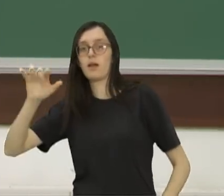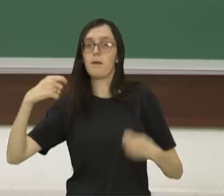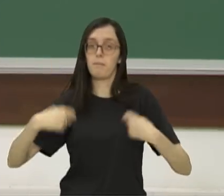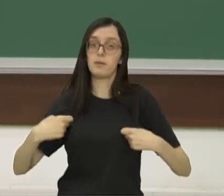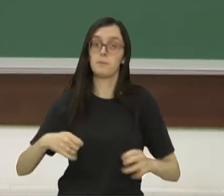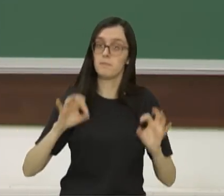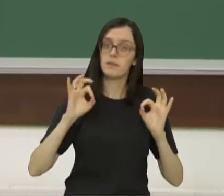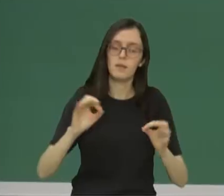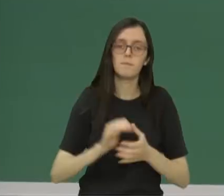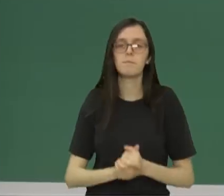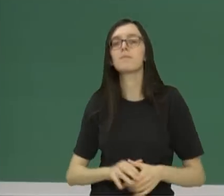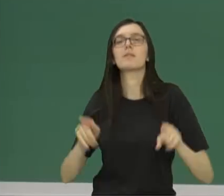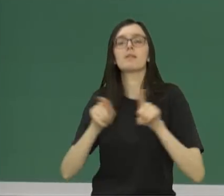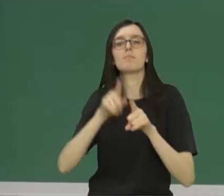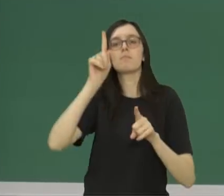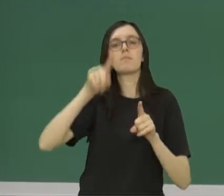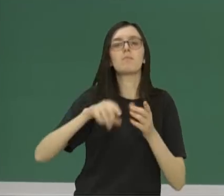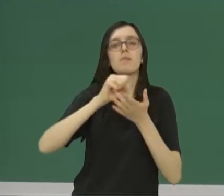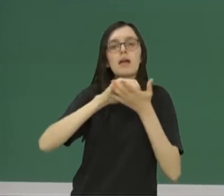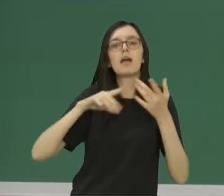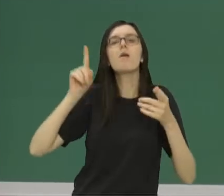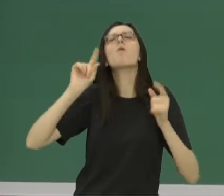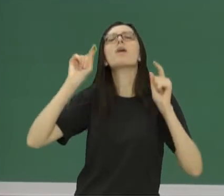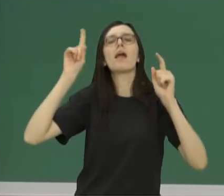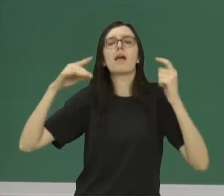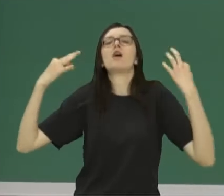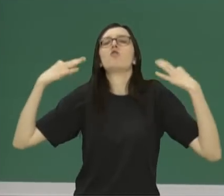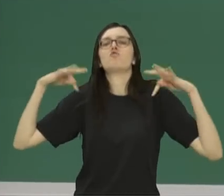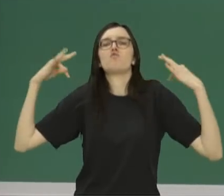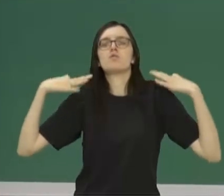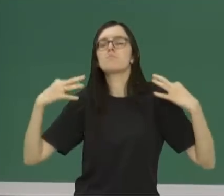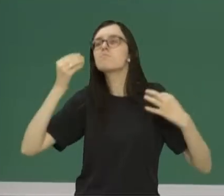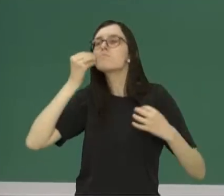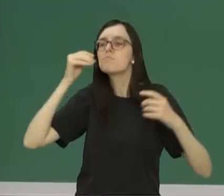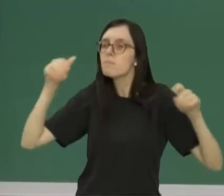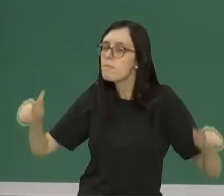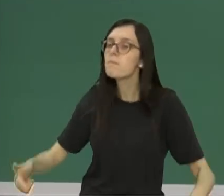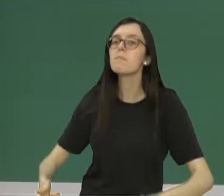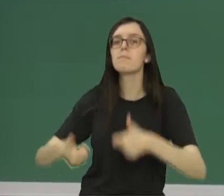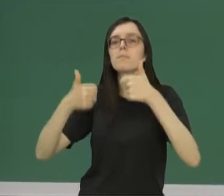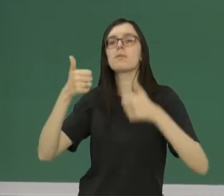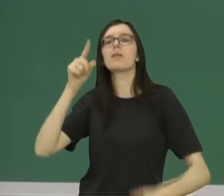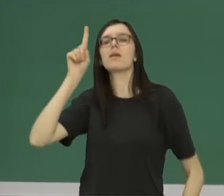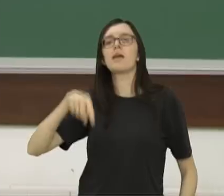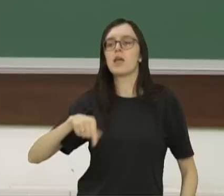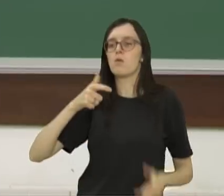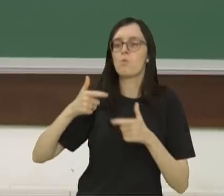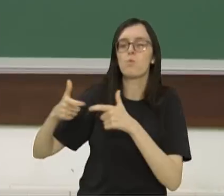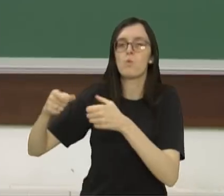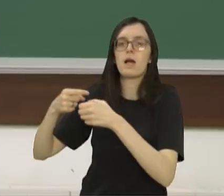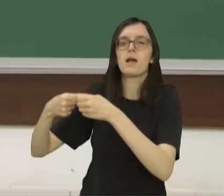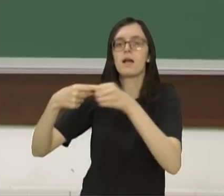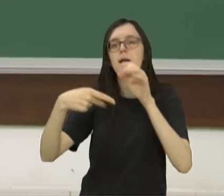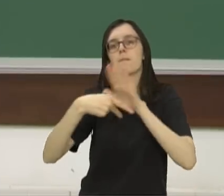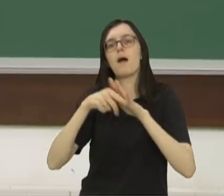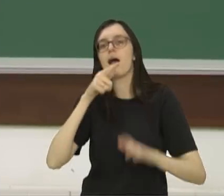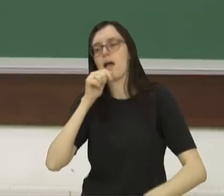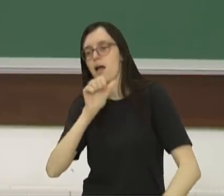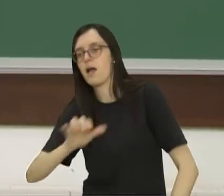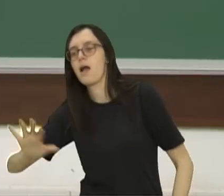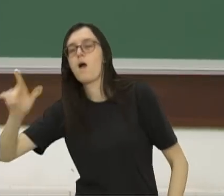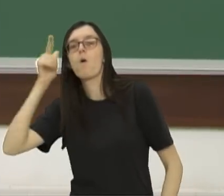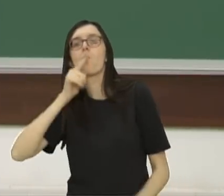certo? E além disso, a atividade do turismo, né, melhorar ali os municípios do litoral para que eles